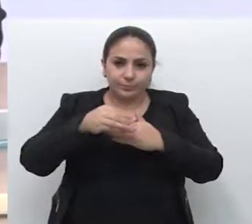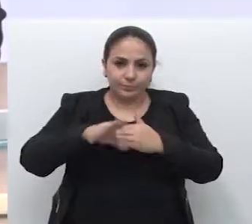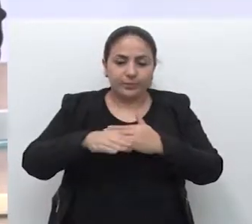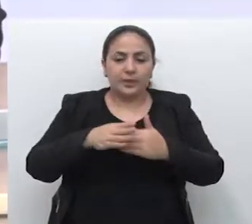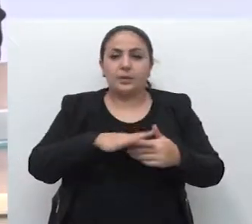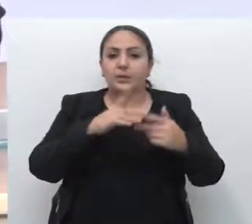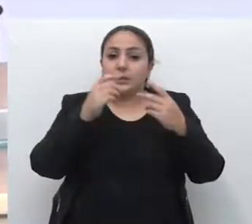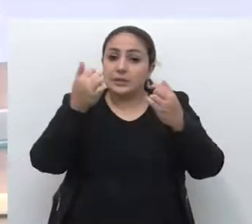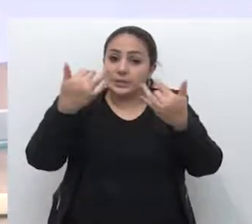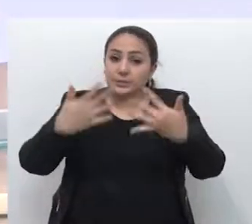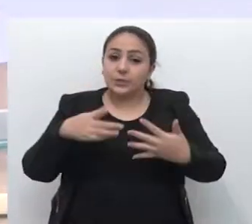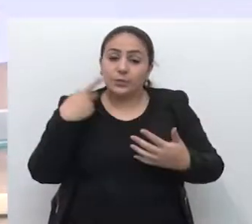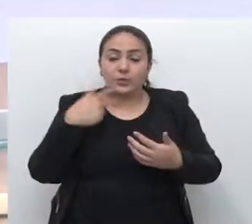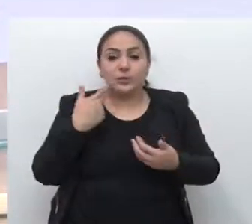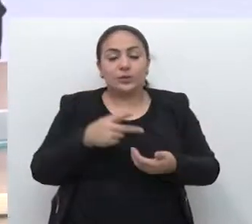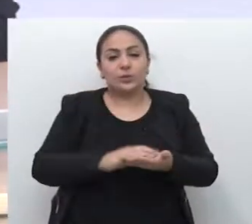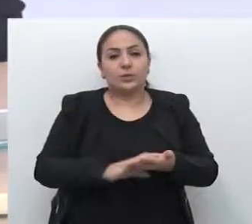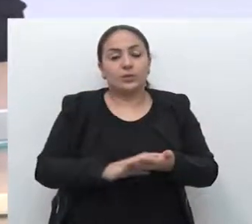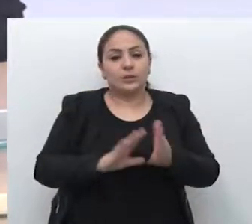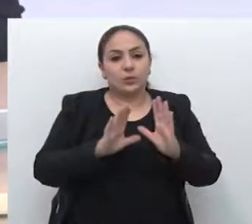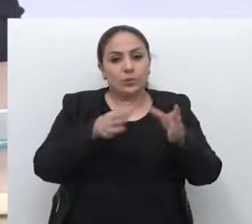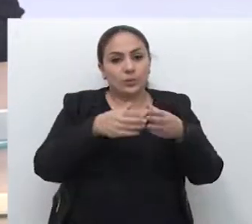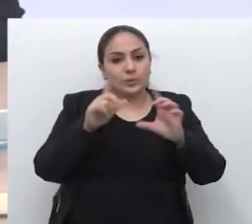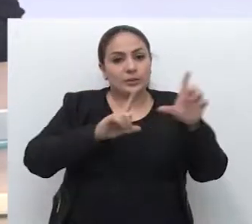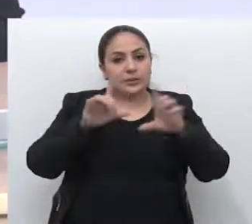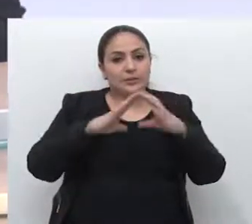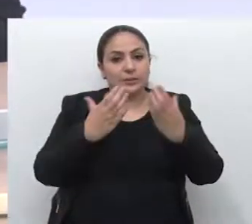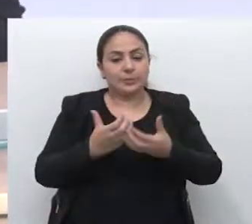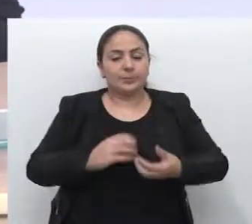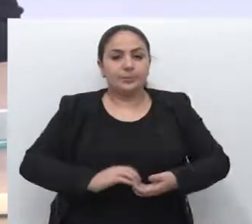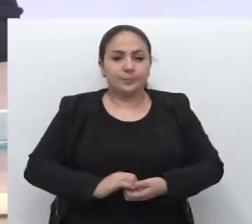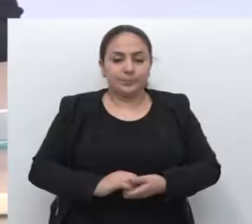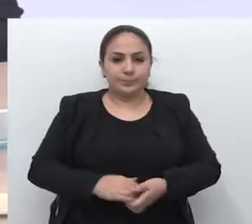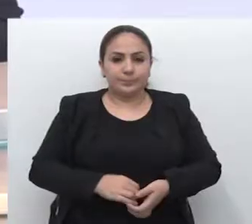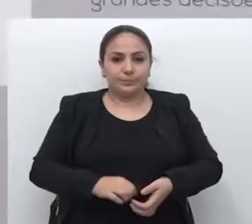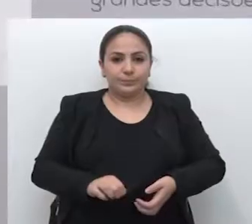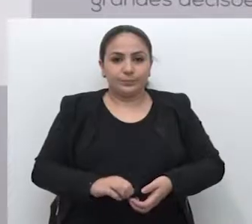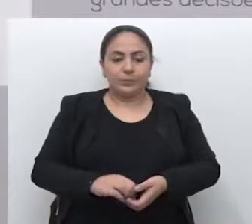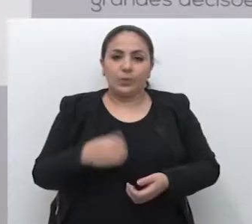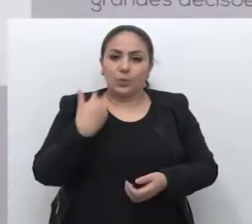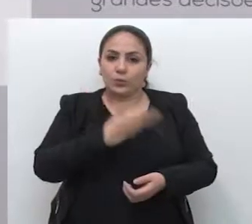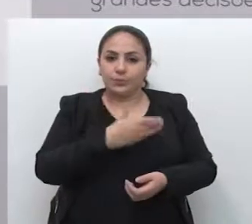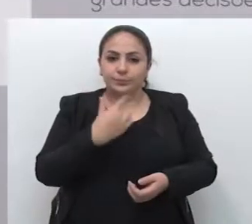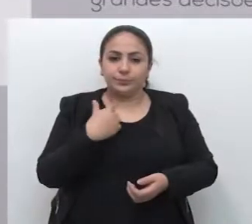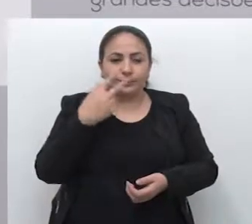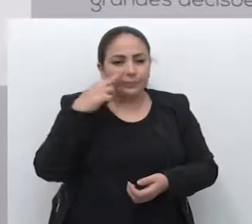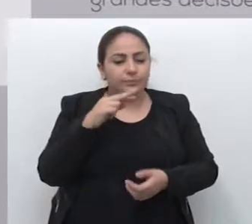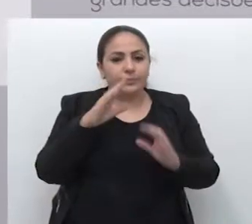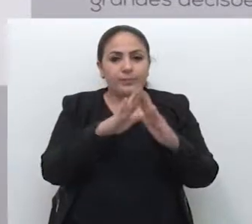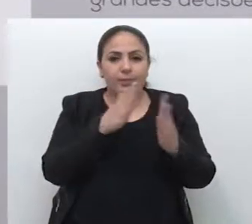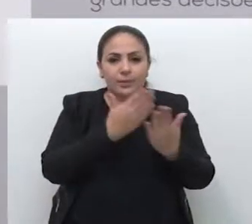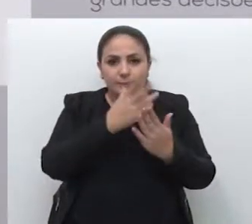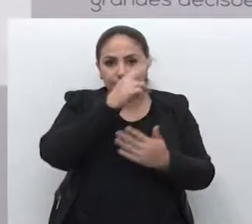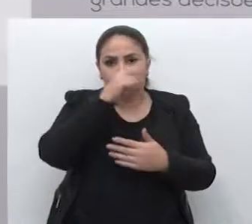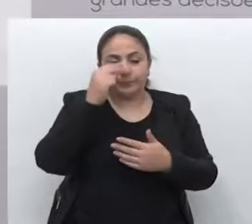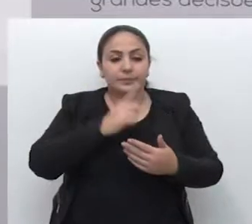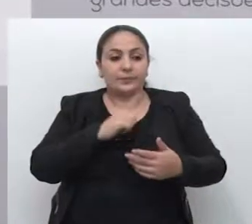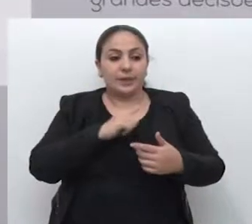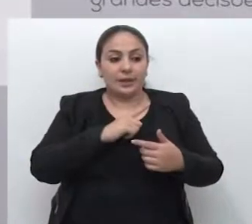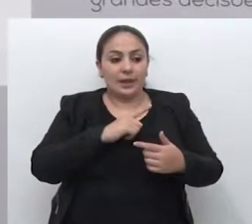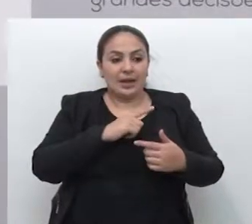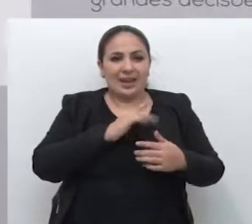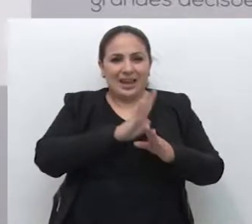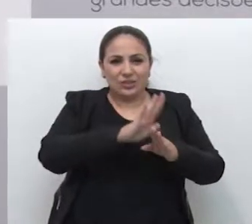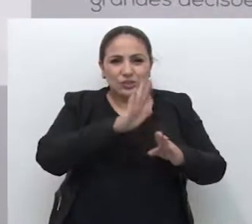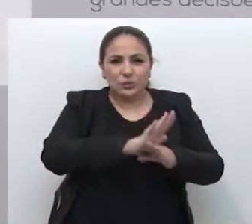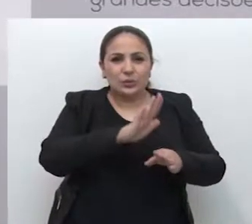uma indicação, como justificou o parlamentar à equipe da TV Câmara. Porque hoje, nas escolas municipais, nós temos o